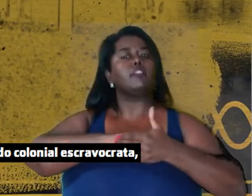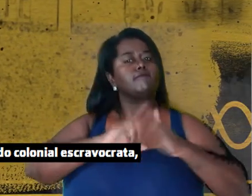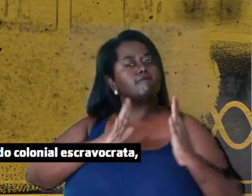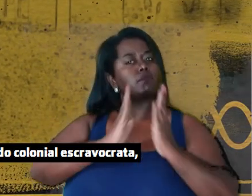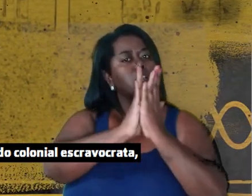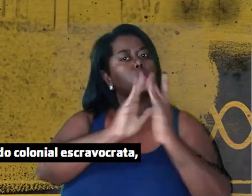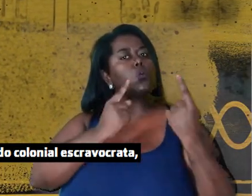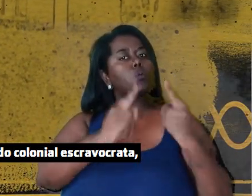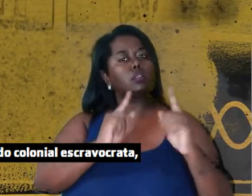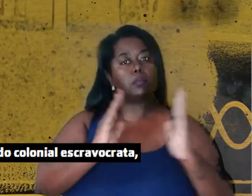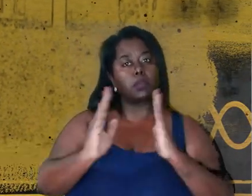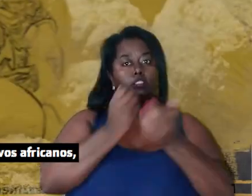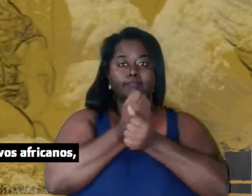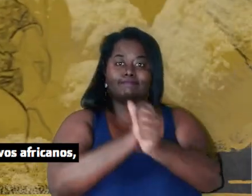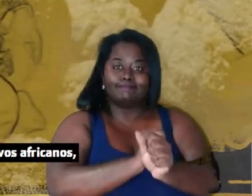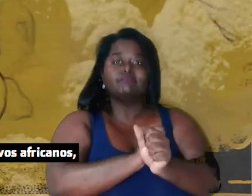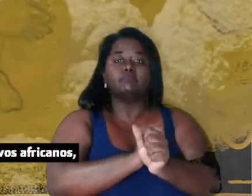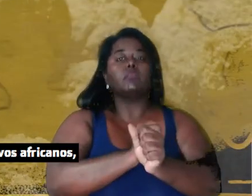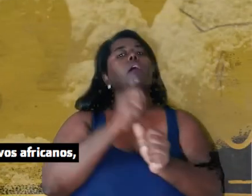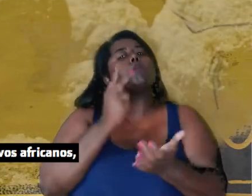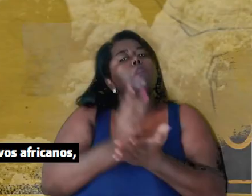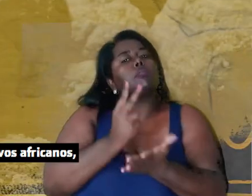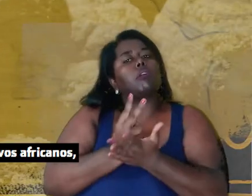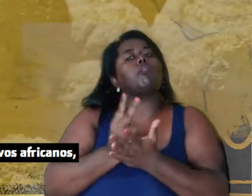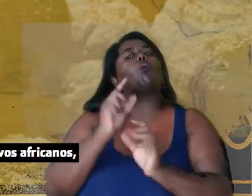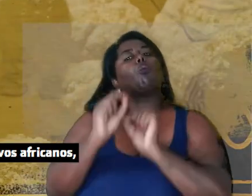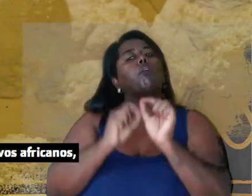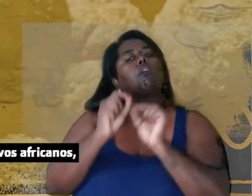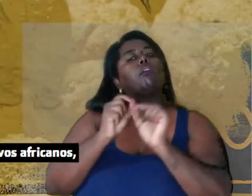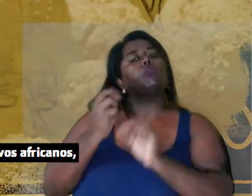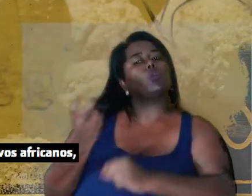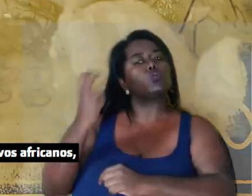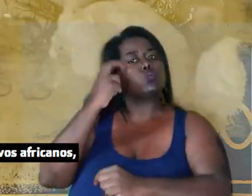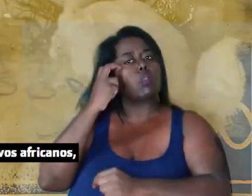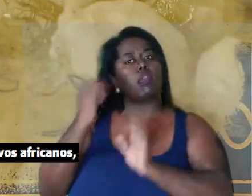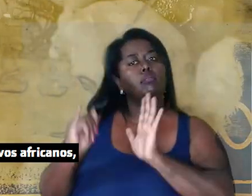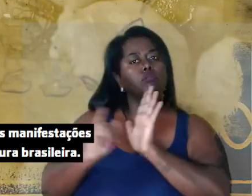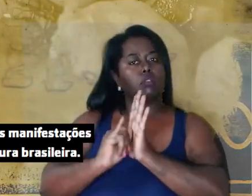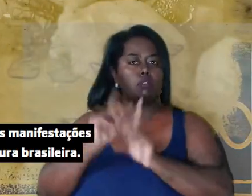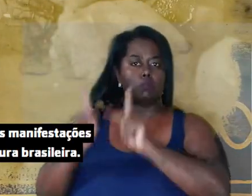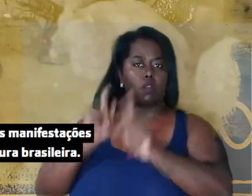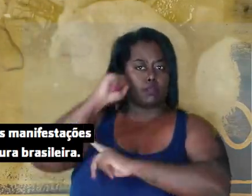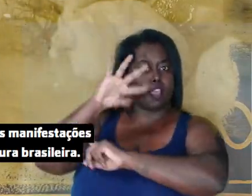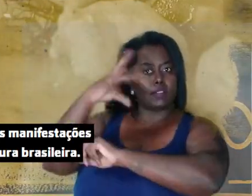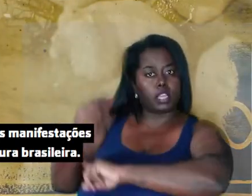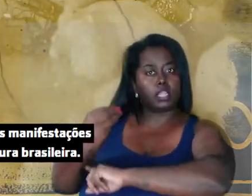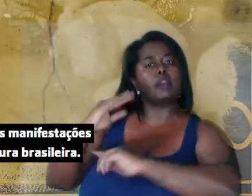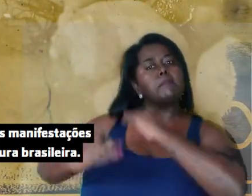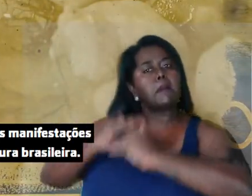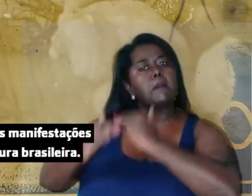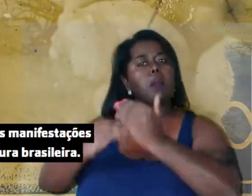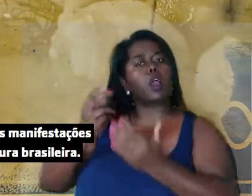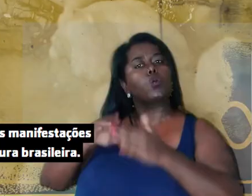período colonial escravocrata, preservando o legado cultural e a identidade dos povos africanos, edificando costumes,